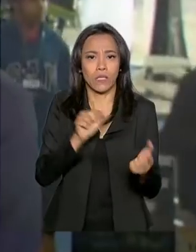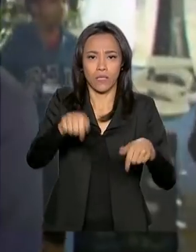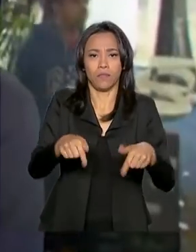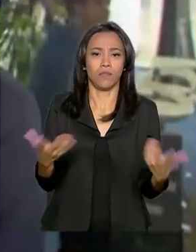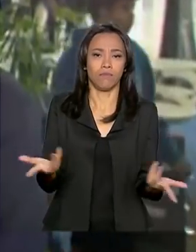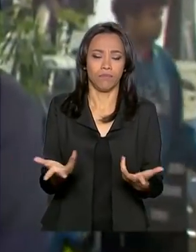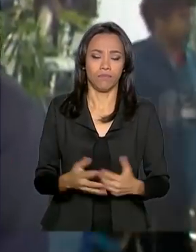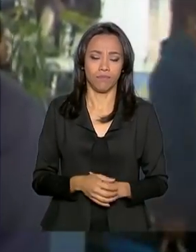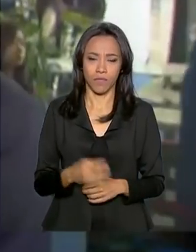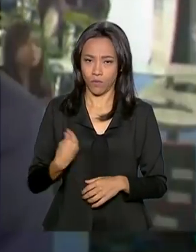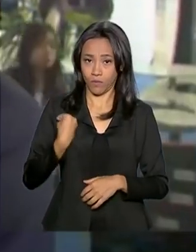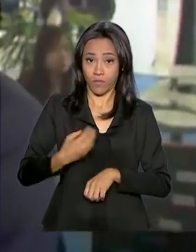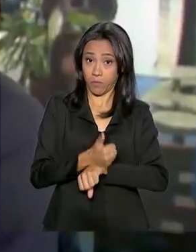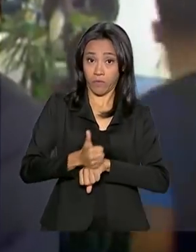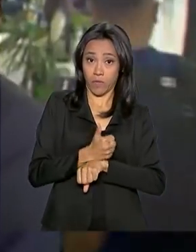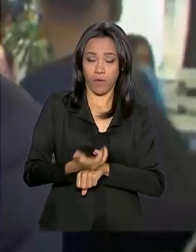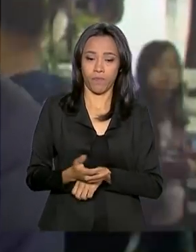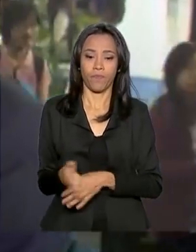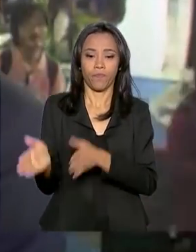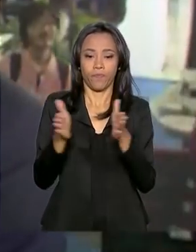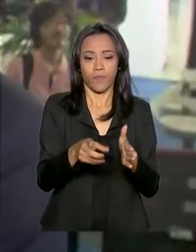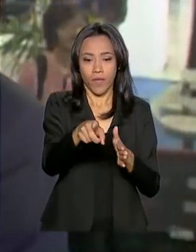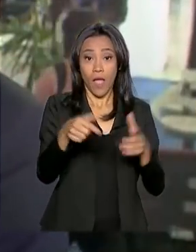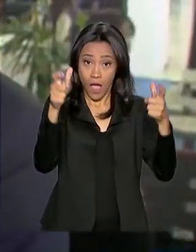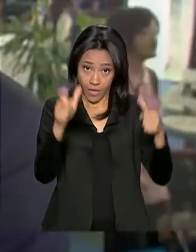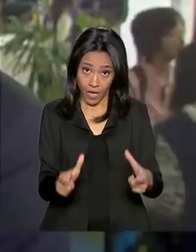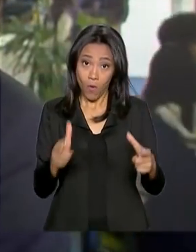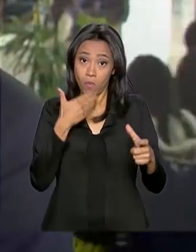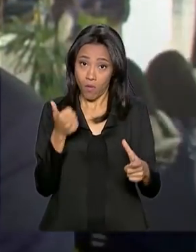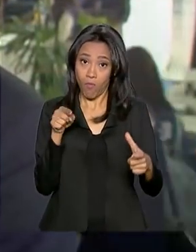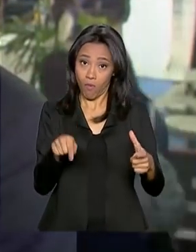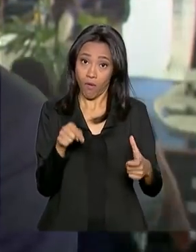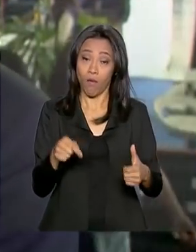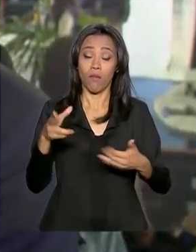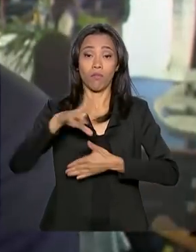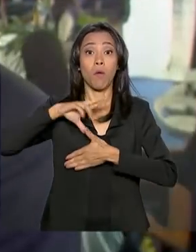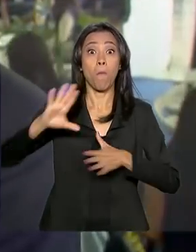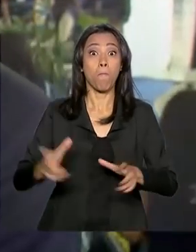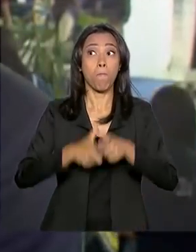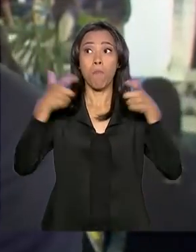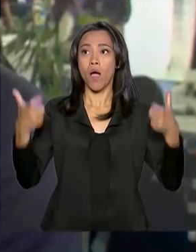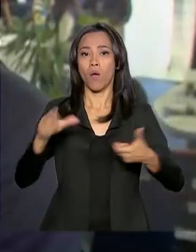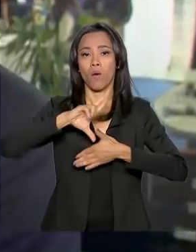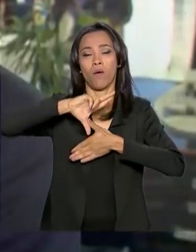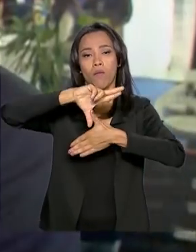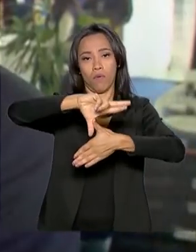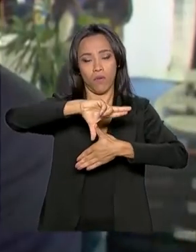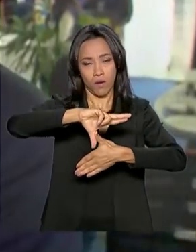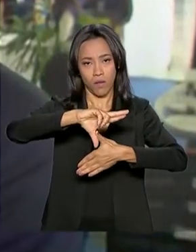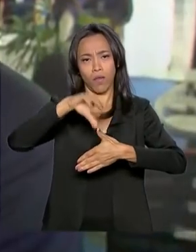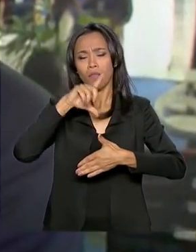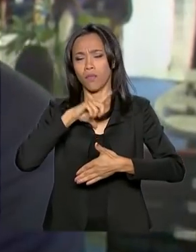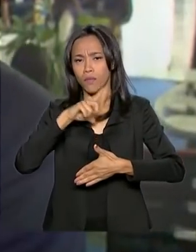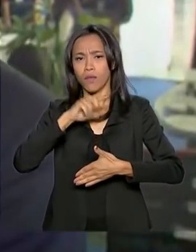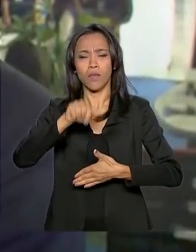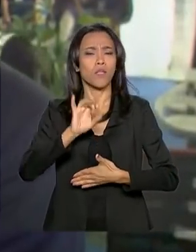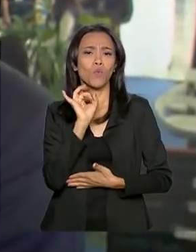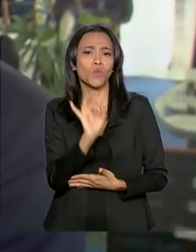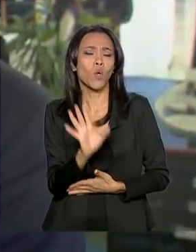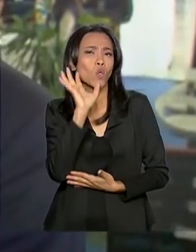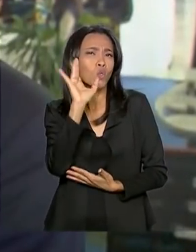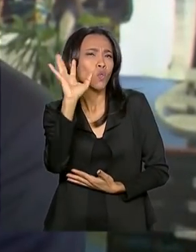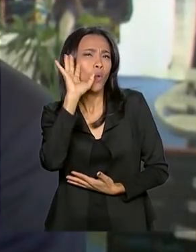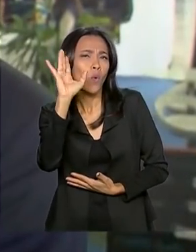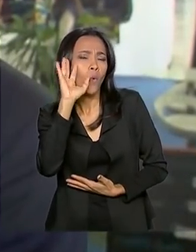profissional? Olha, aqui é o local apropriado, a Feira do Estudante, a maior da América Latina. Ele tem aqui a possibilidade de não só ter o sonho,